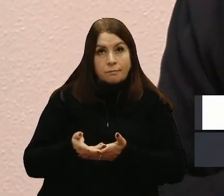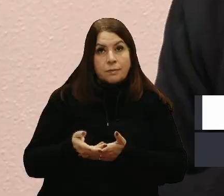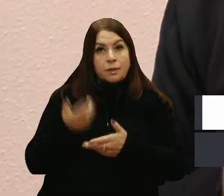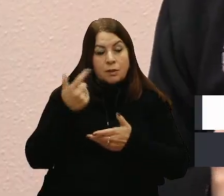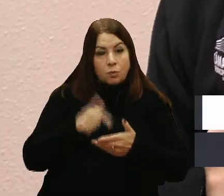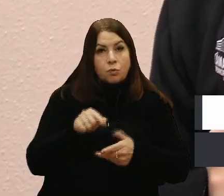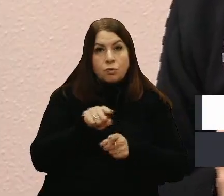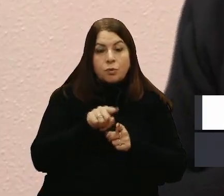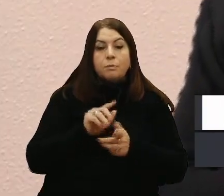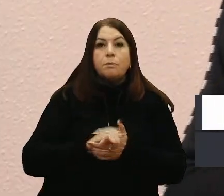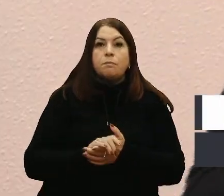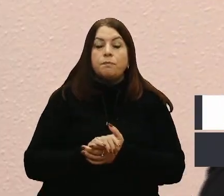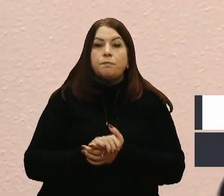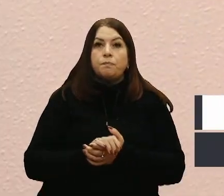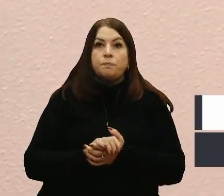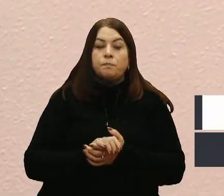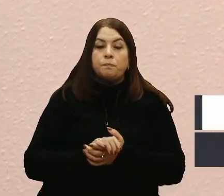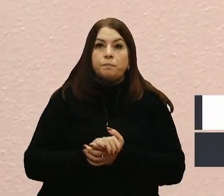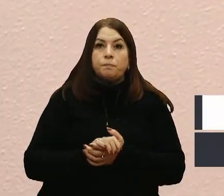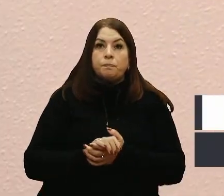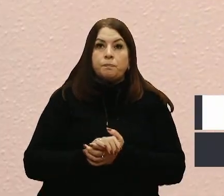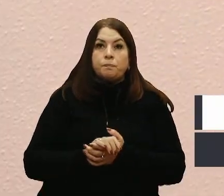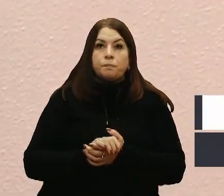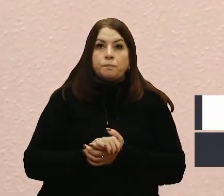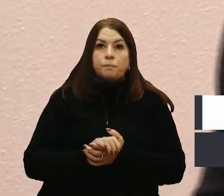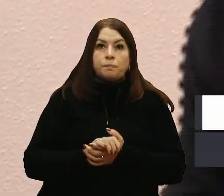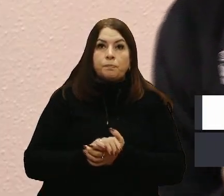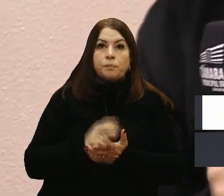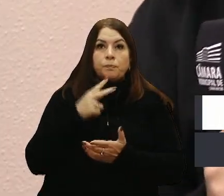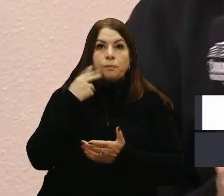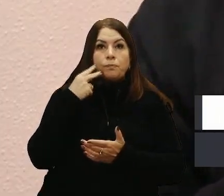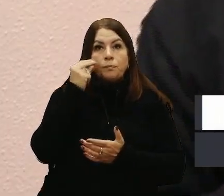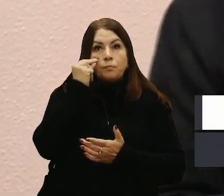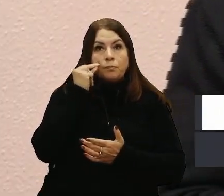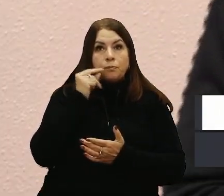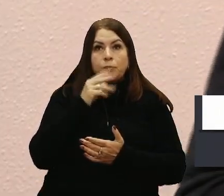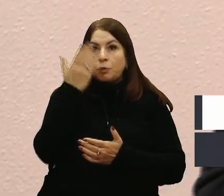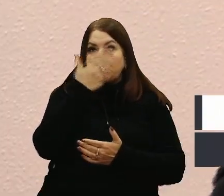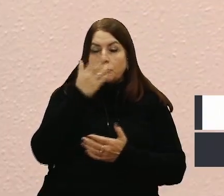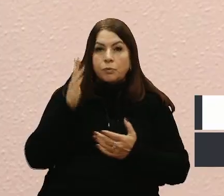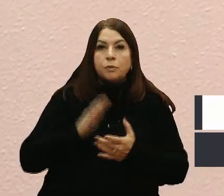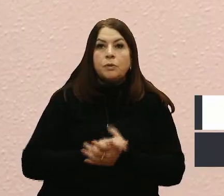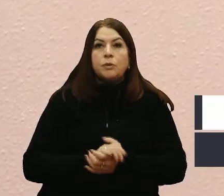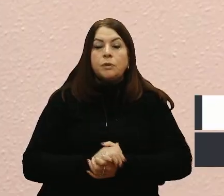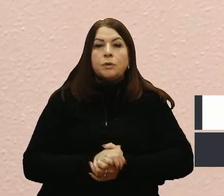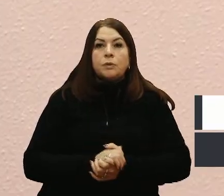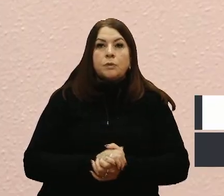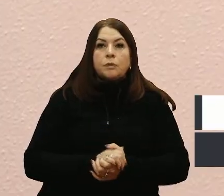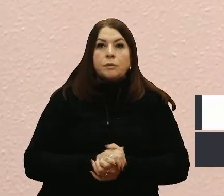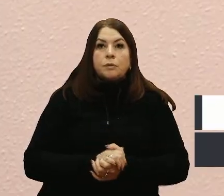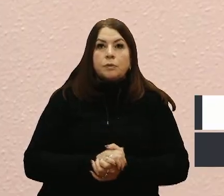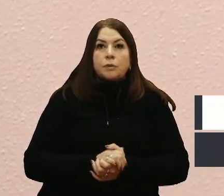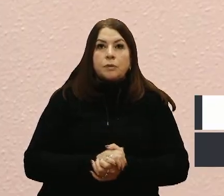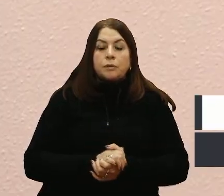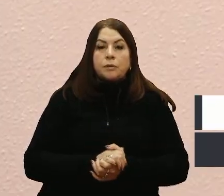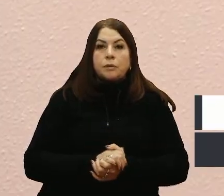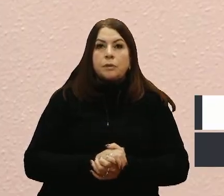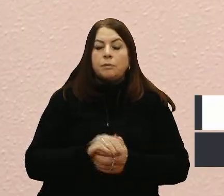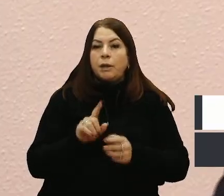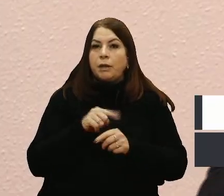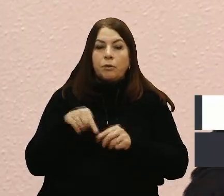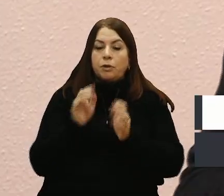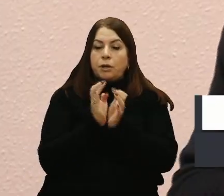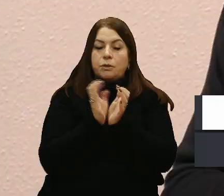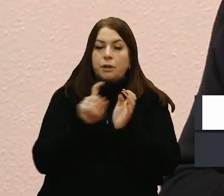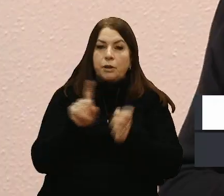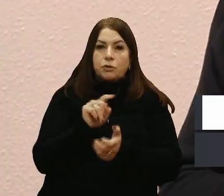que, inclusive, vereador Cláudio Libardi, que eu não estou enxergando, e demais colegas vereadores, vereador